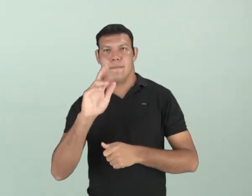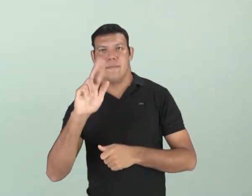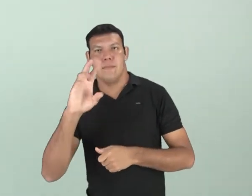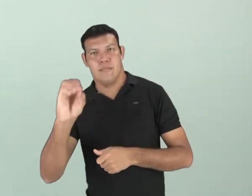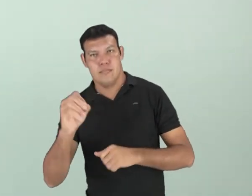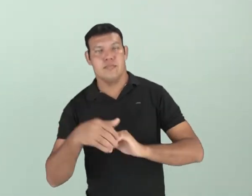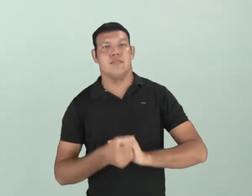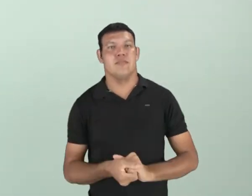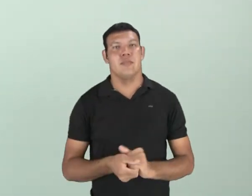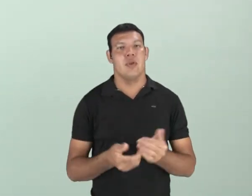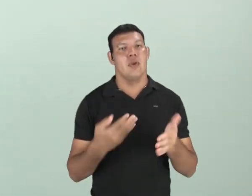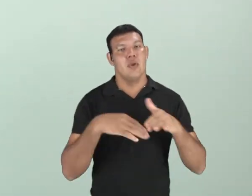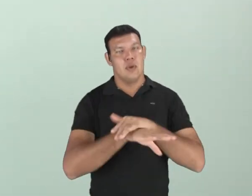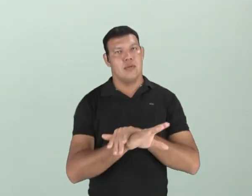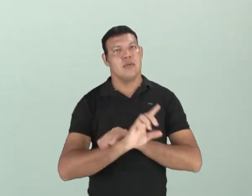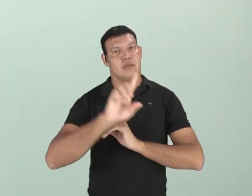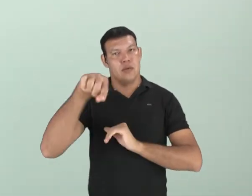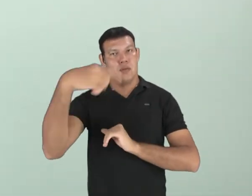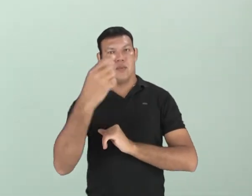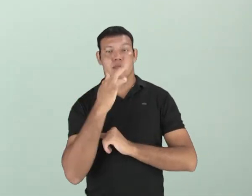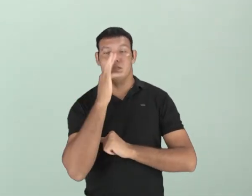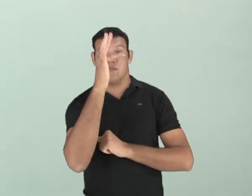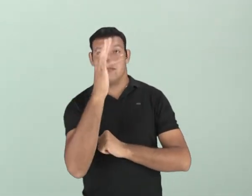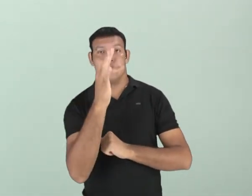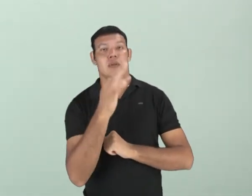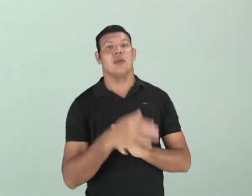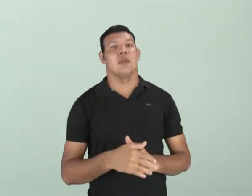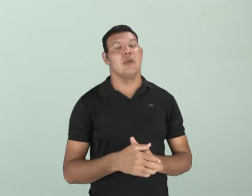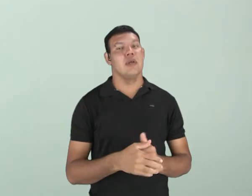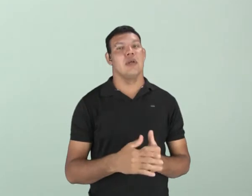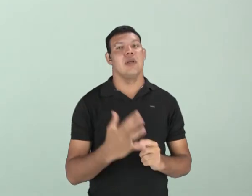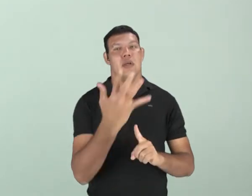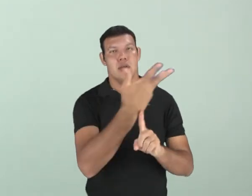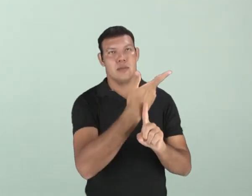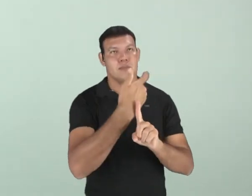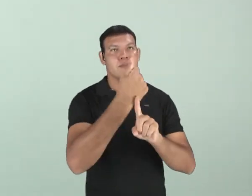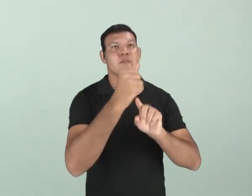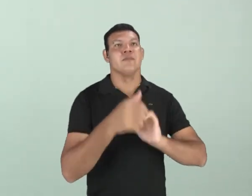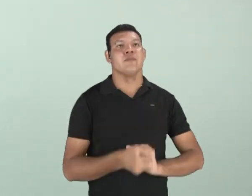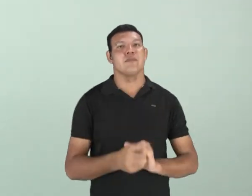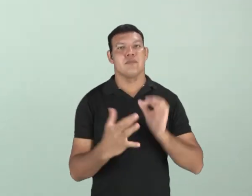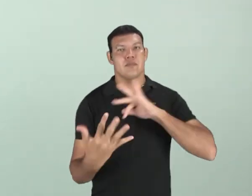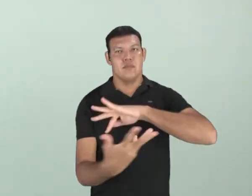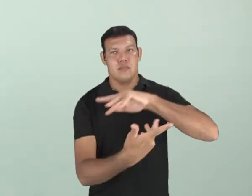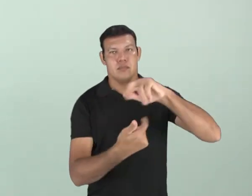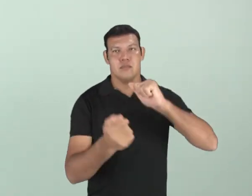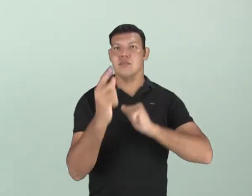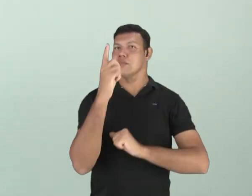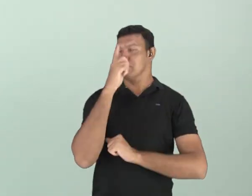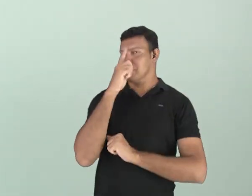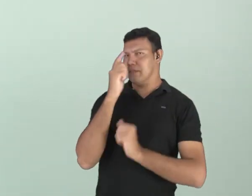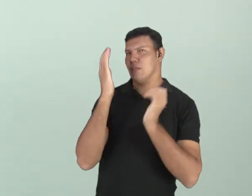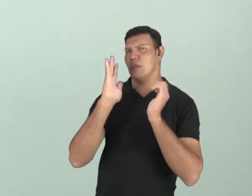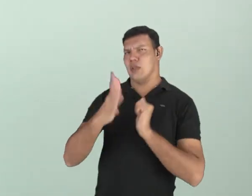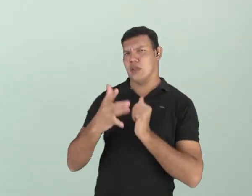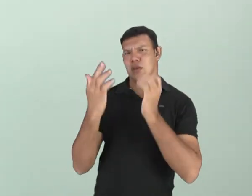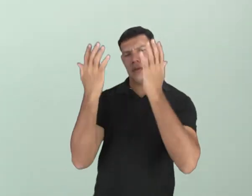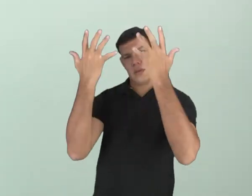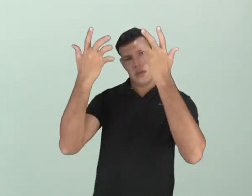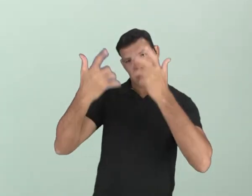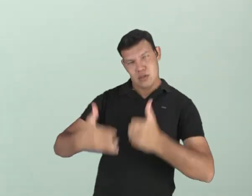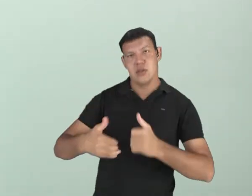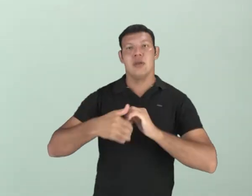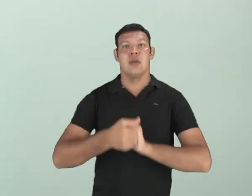aí que vão ficar como arte, né. Pessoal, com relação ao mundo grego, como a gente já falou, dentro dessa